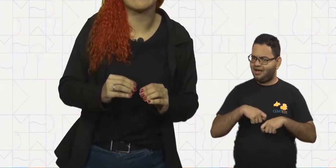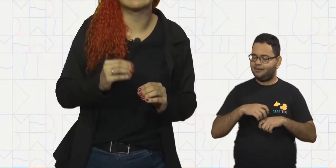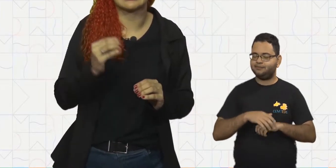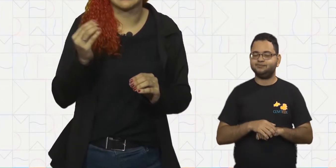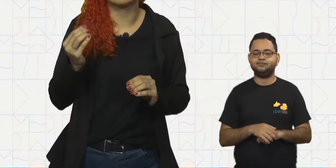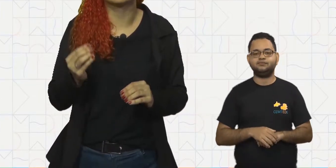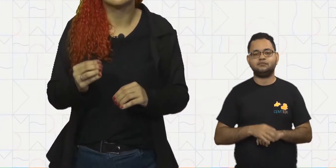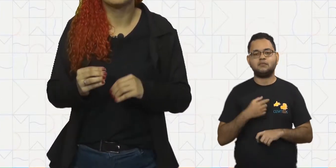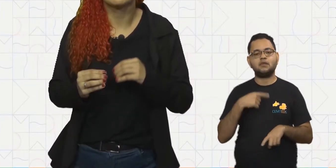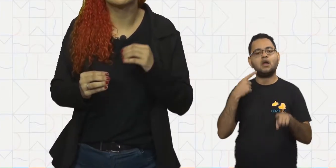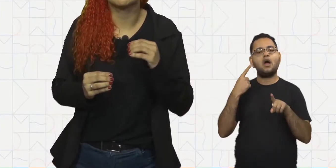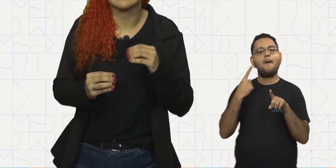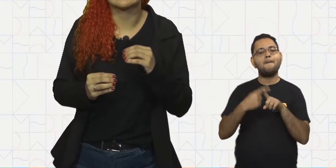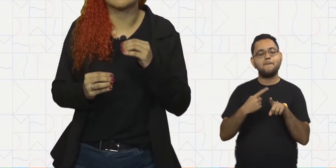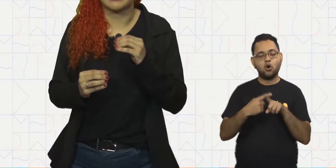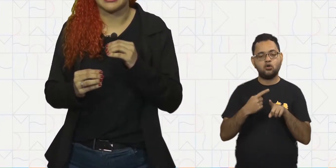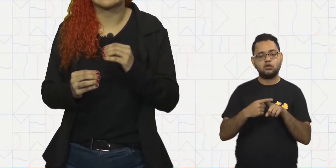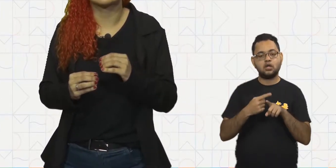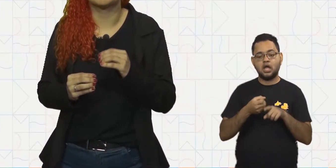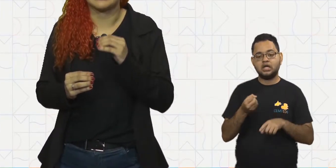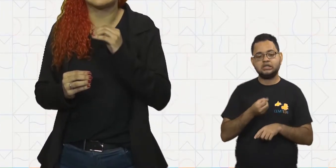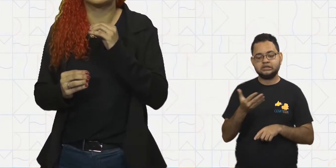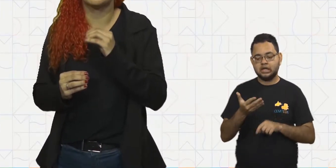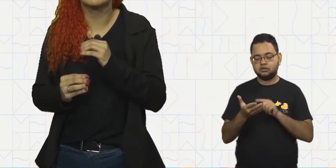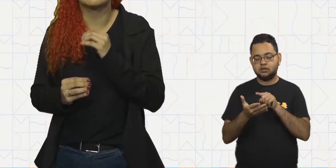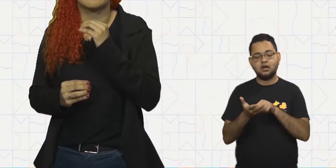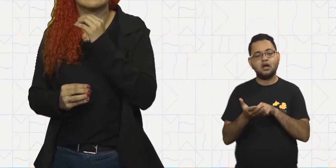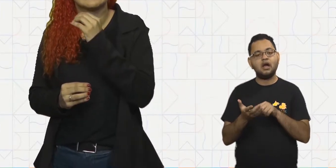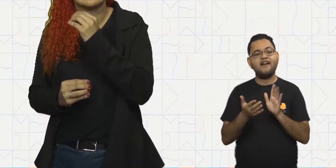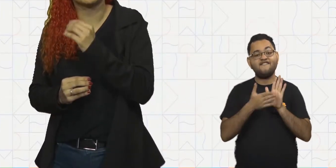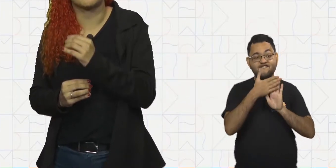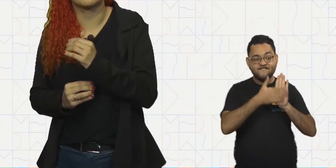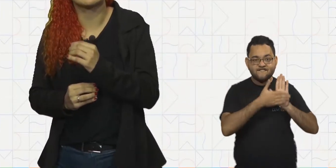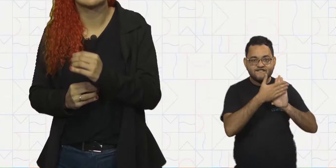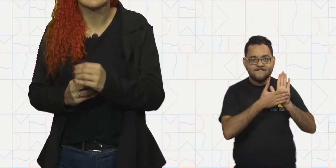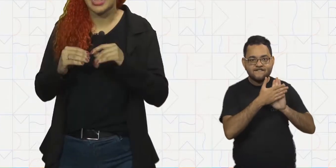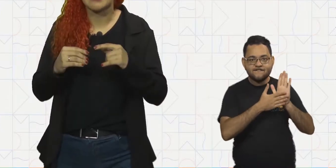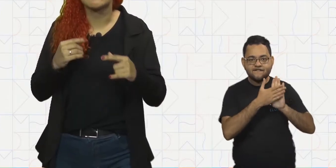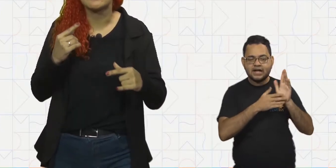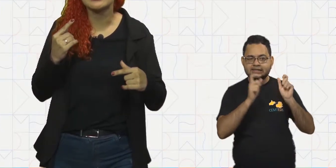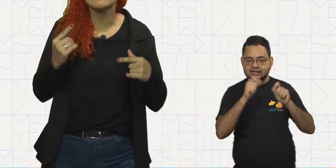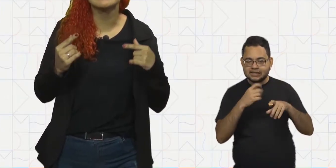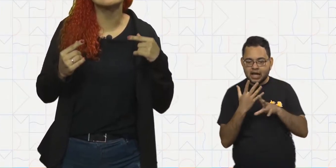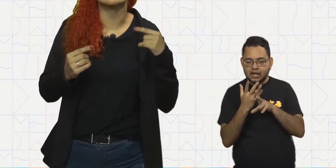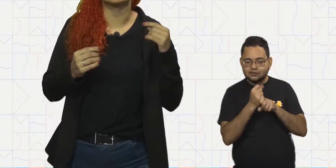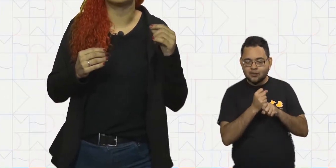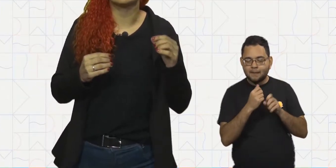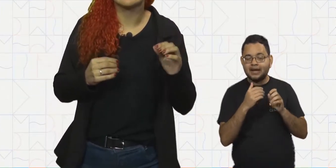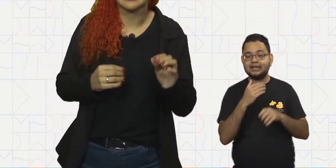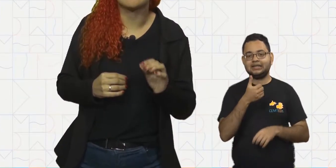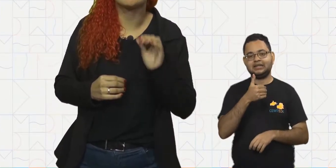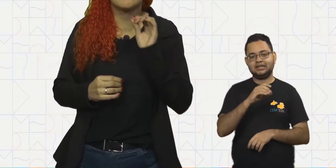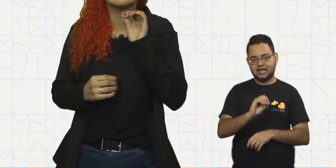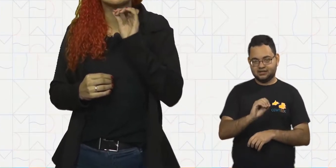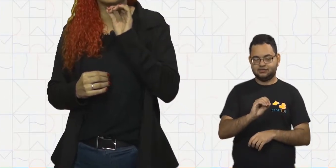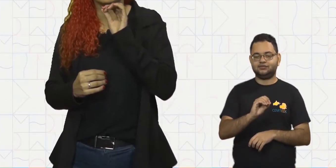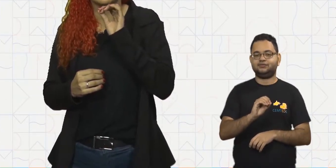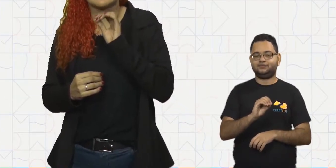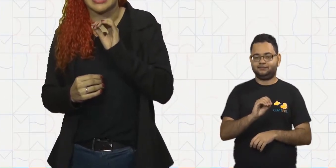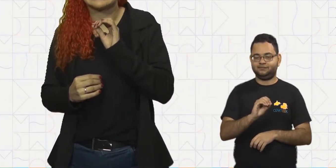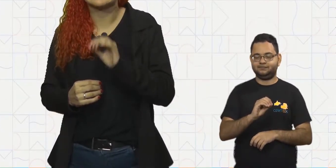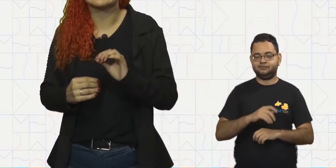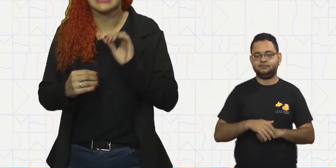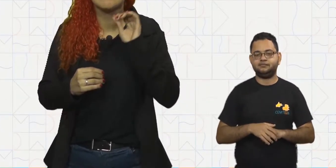porque os dados possuem as marcas para somatória de dez pontos havendo assim a